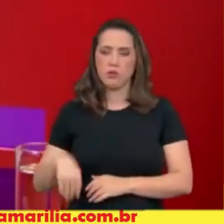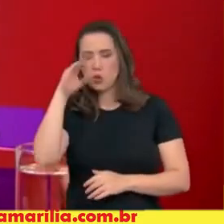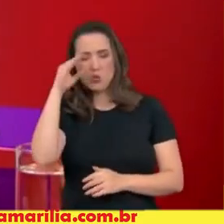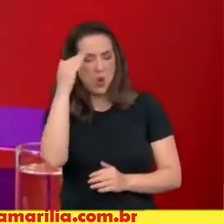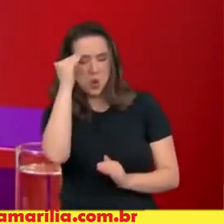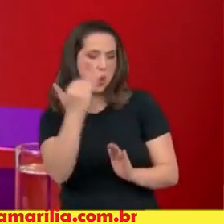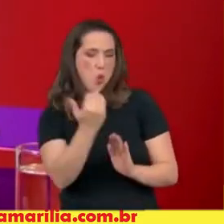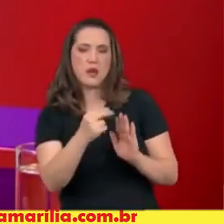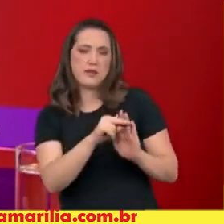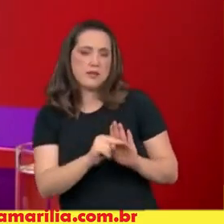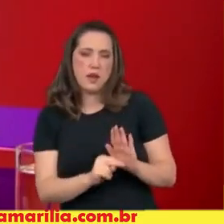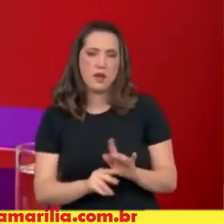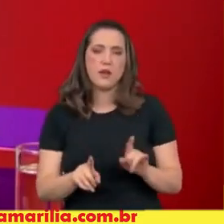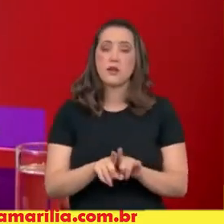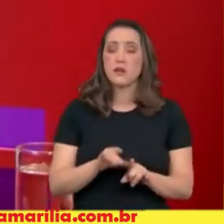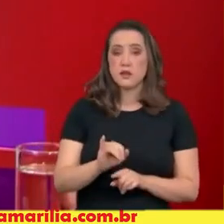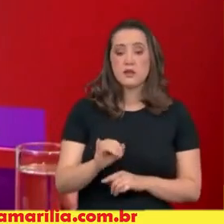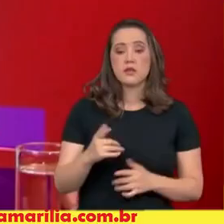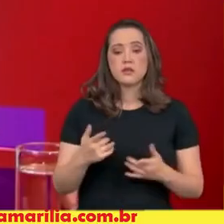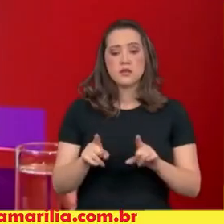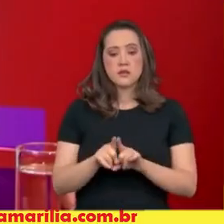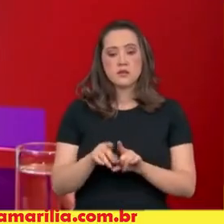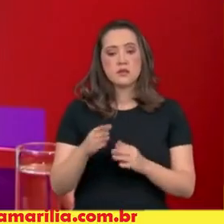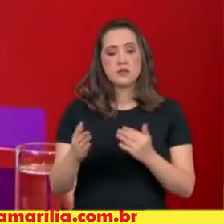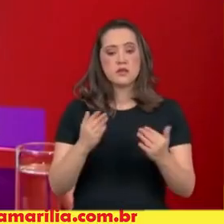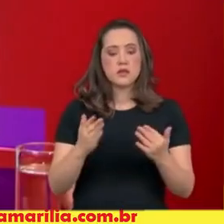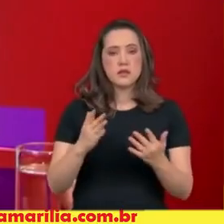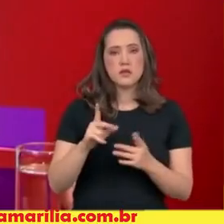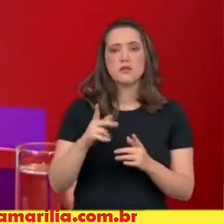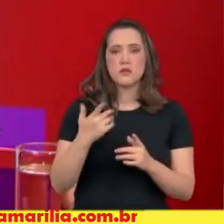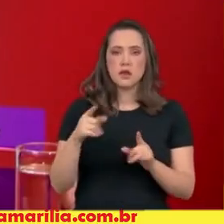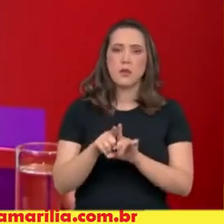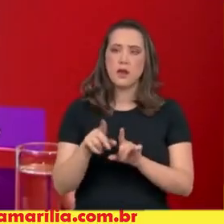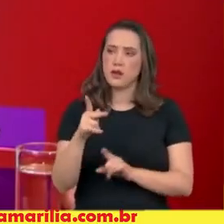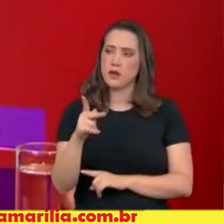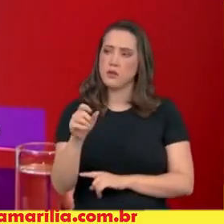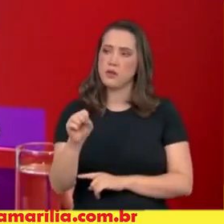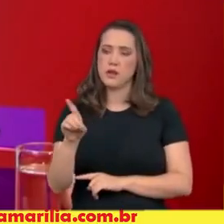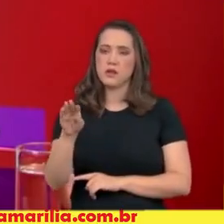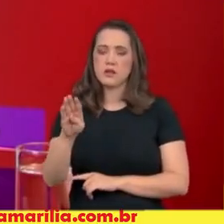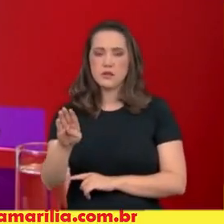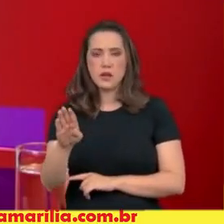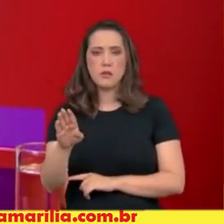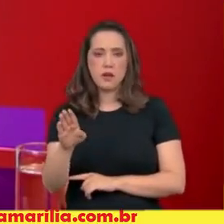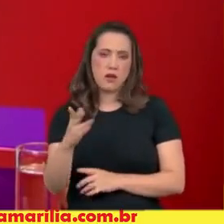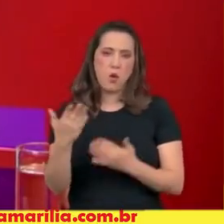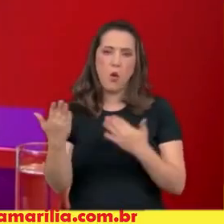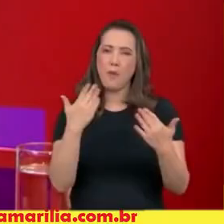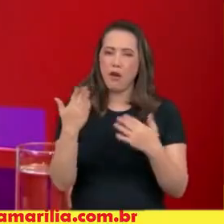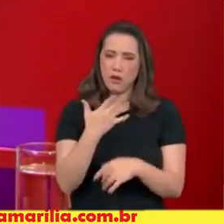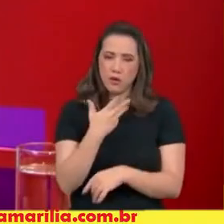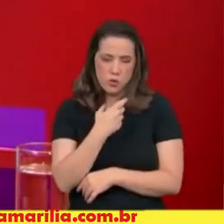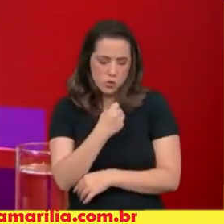e, eu acho que, se matar também. Eu acho que foi um ato de suicídio pela parte do PSDB. Mas, assim,